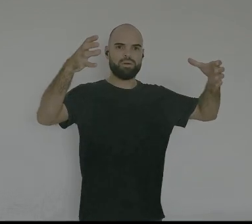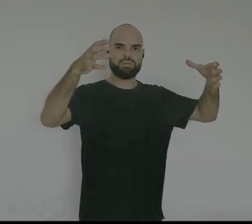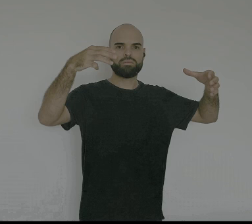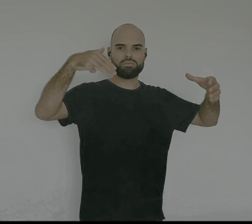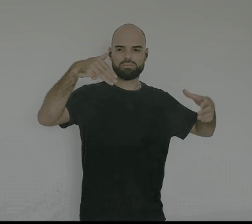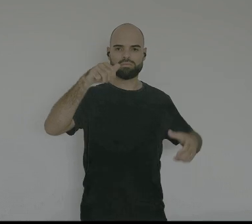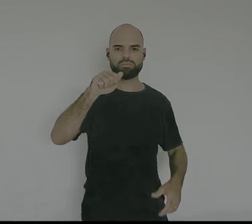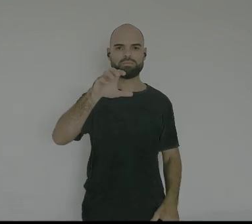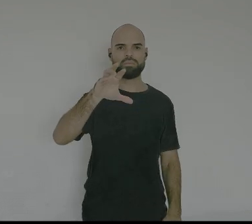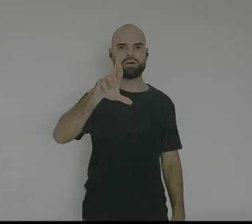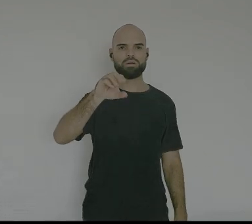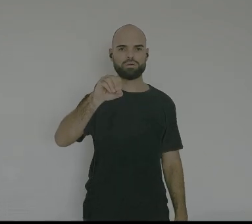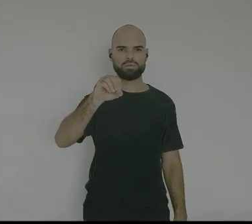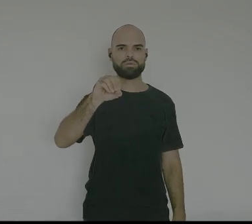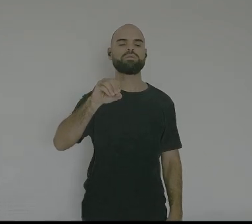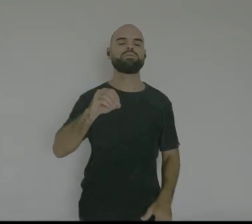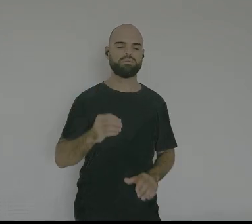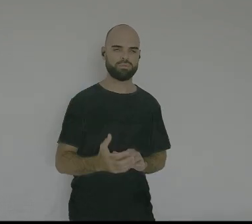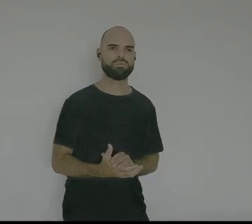da macro-região.